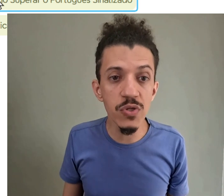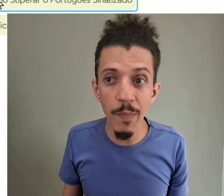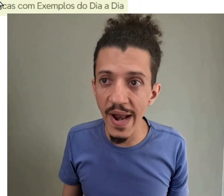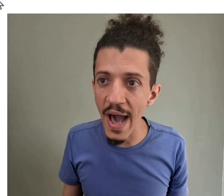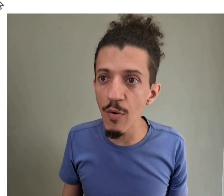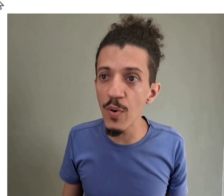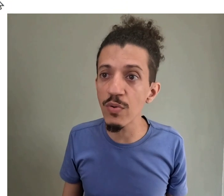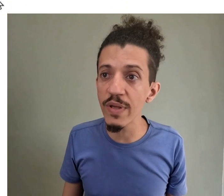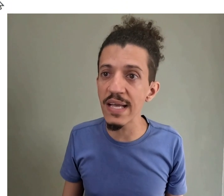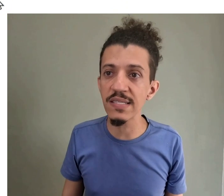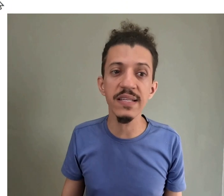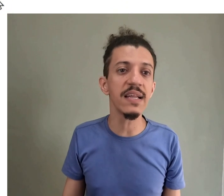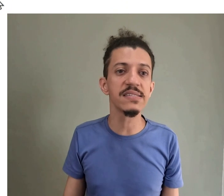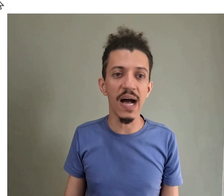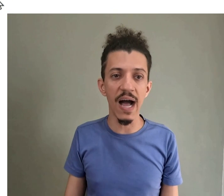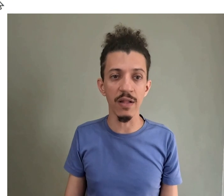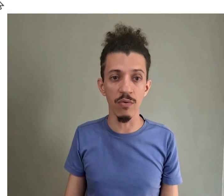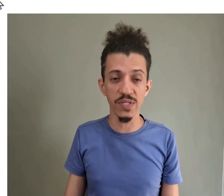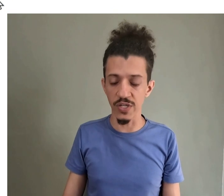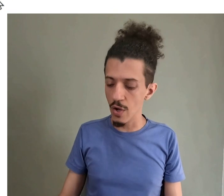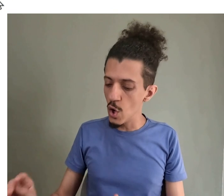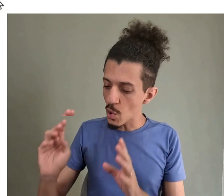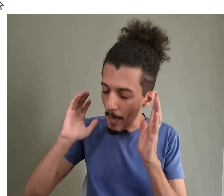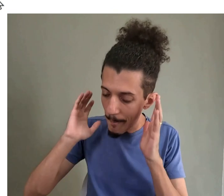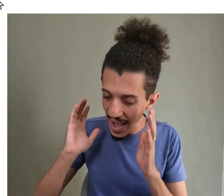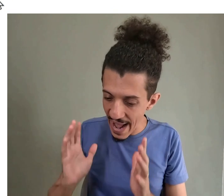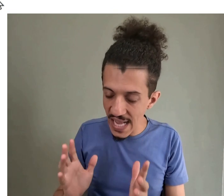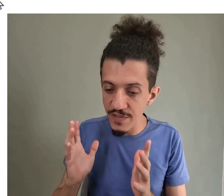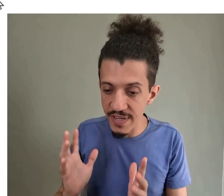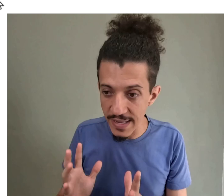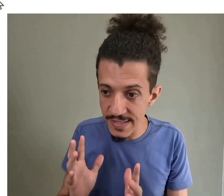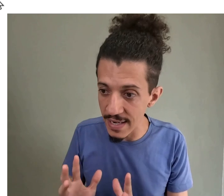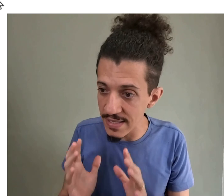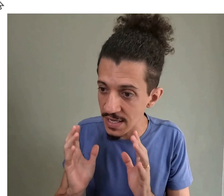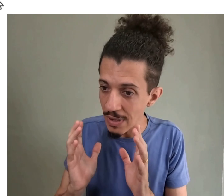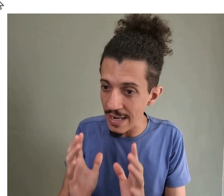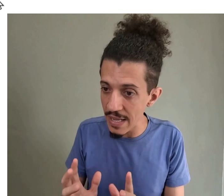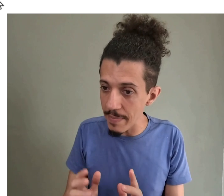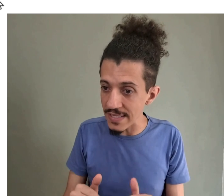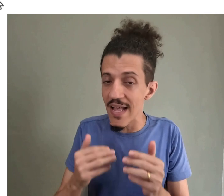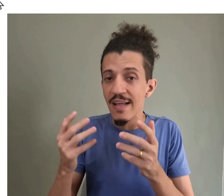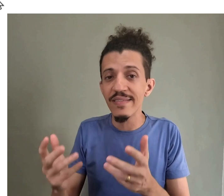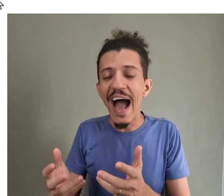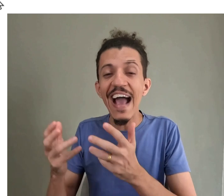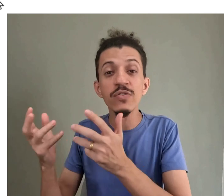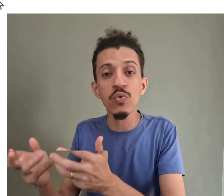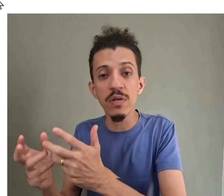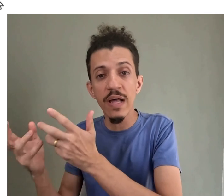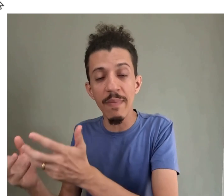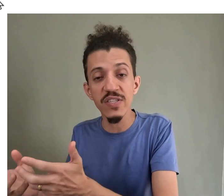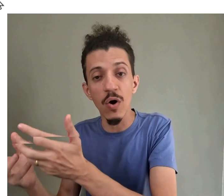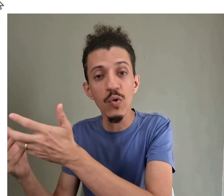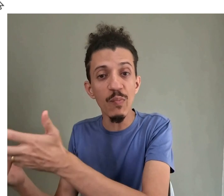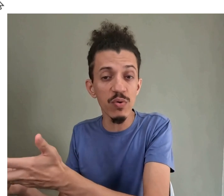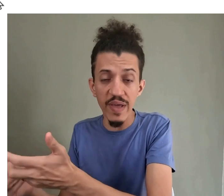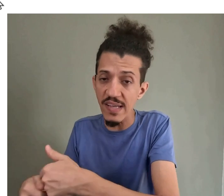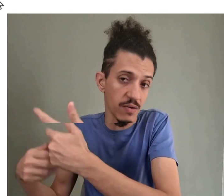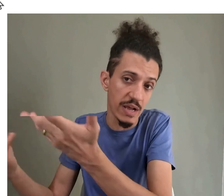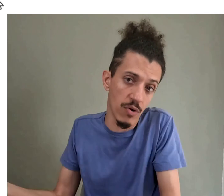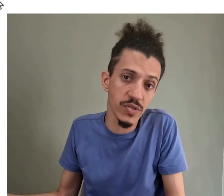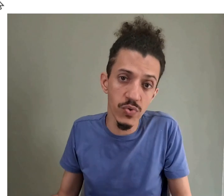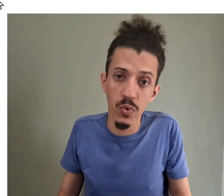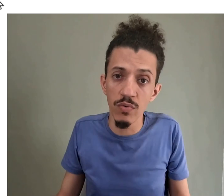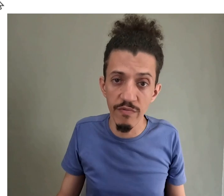Como superar o português sinalizado, ou seja, como parar de ficar sinalizando a Libras na estrutura do gramatical do português,